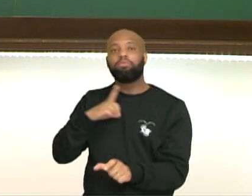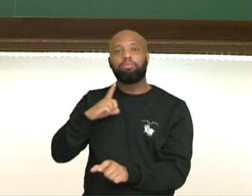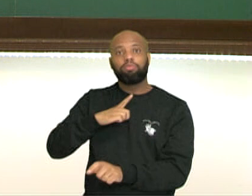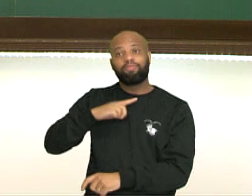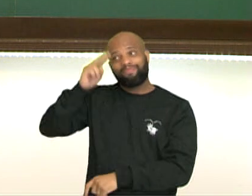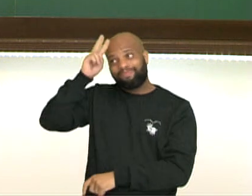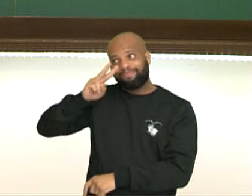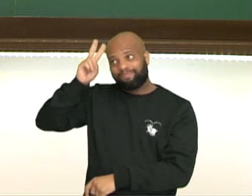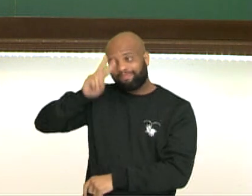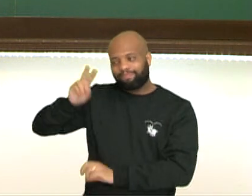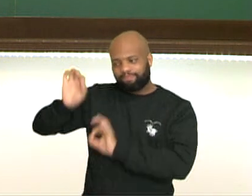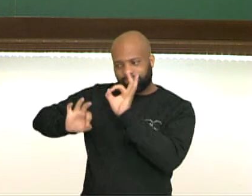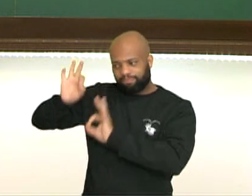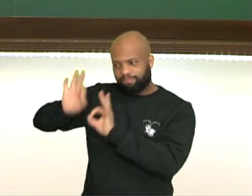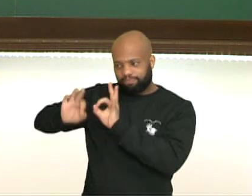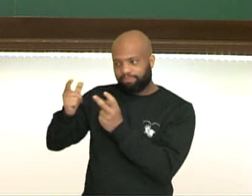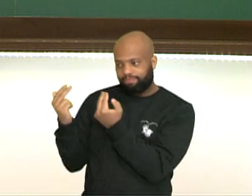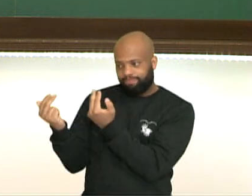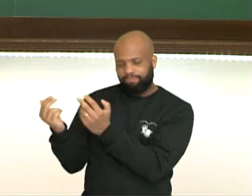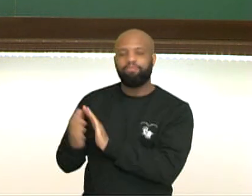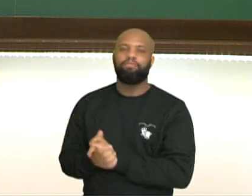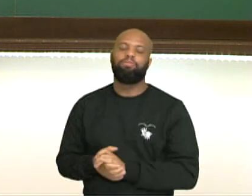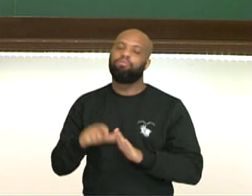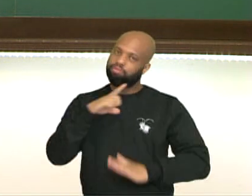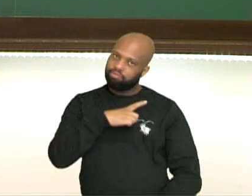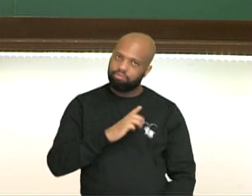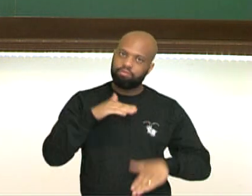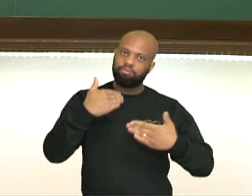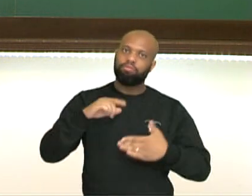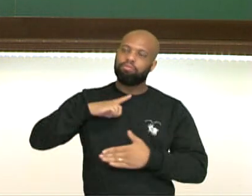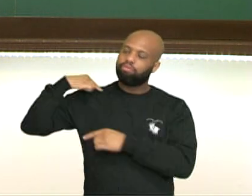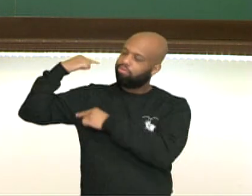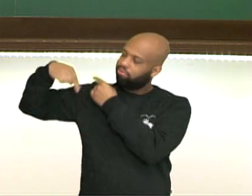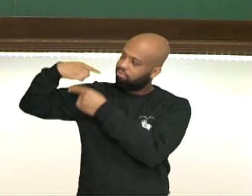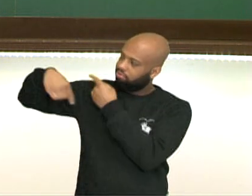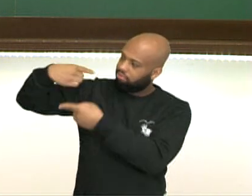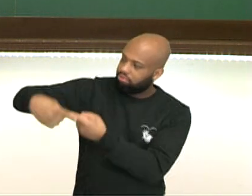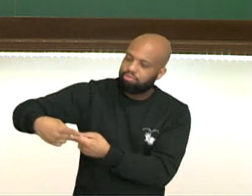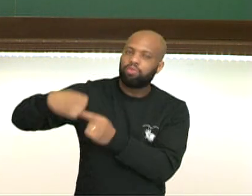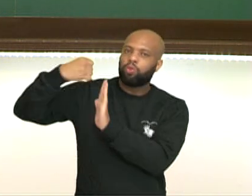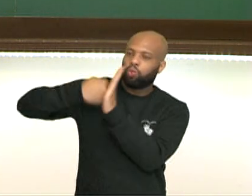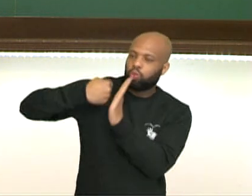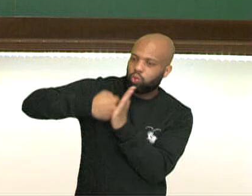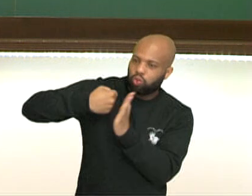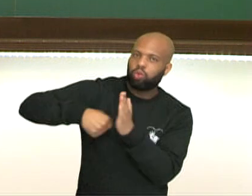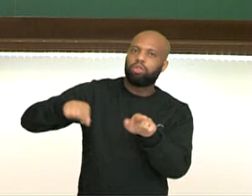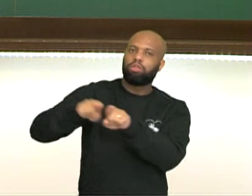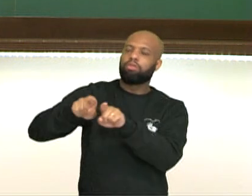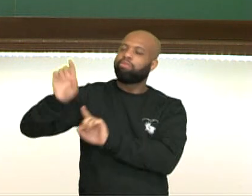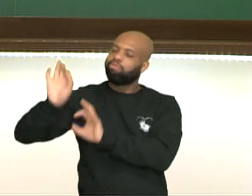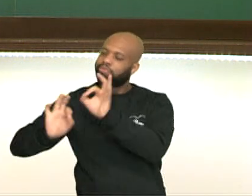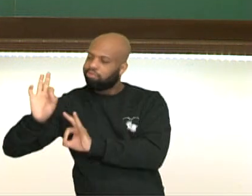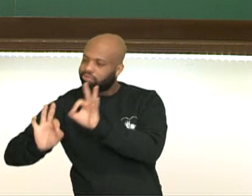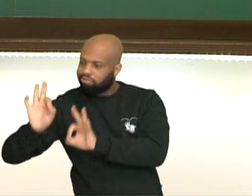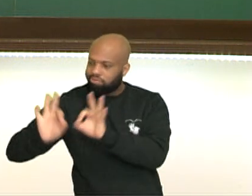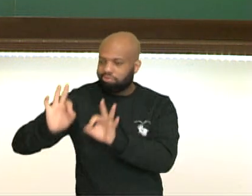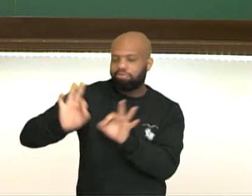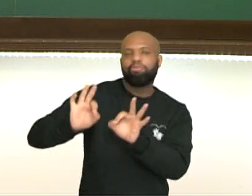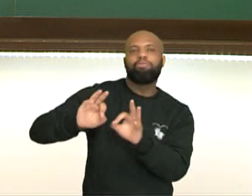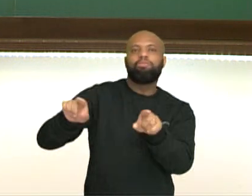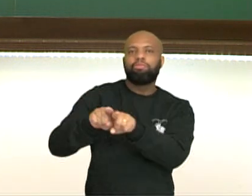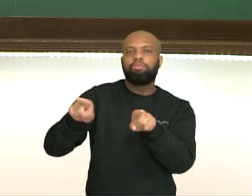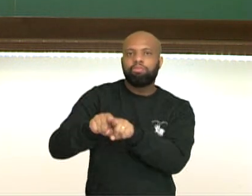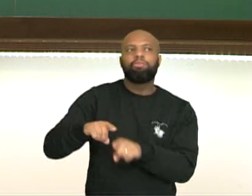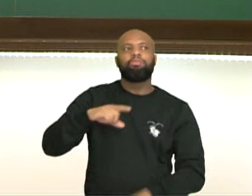uma organização histórica parecida. Então, gerações e gerações que lutaram, se organizaram,